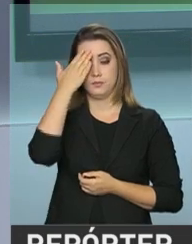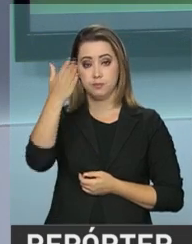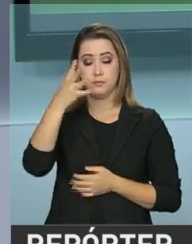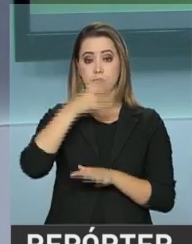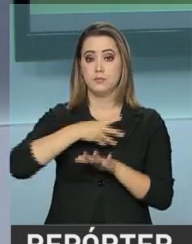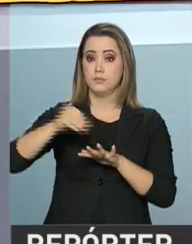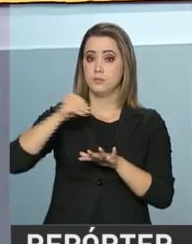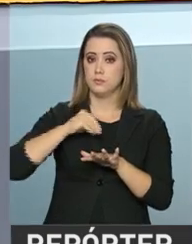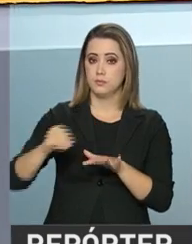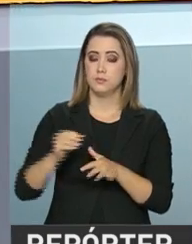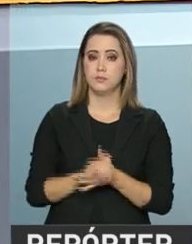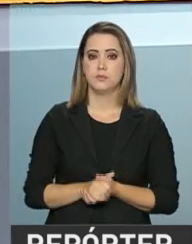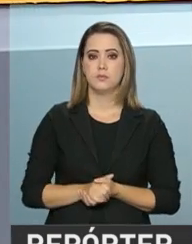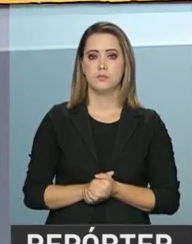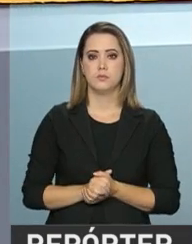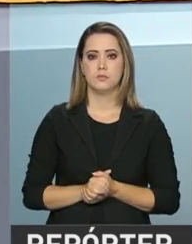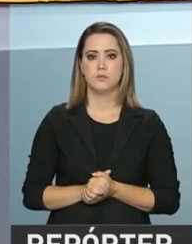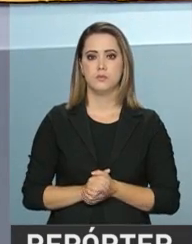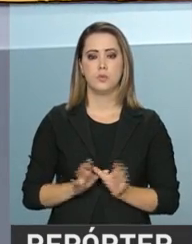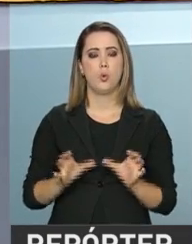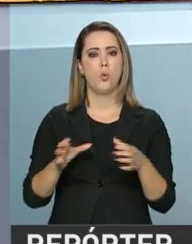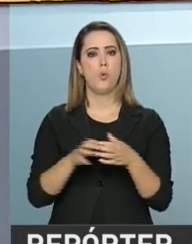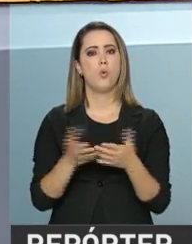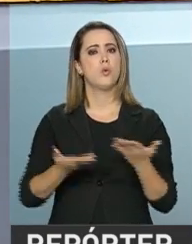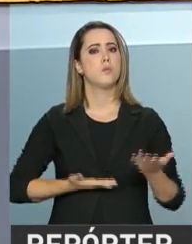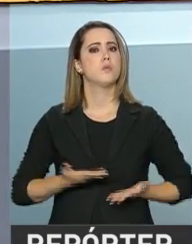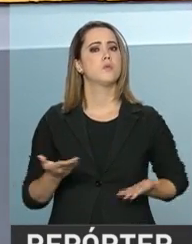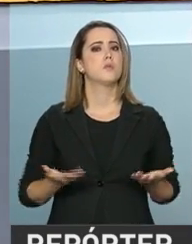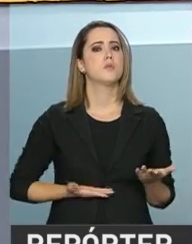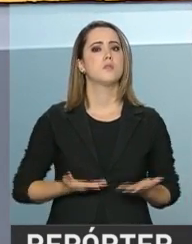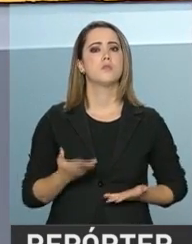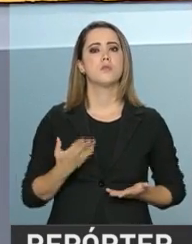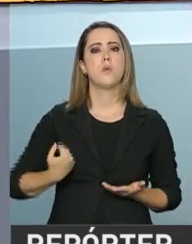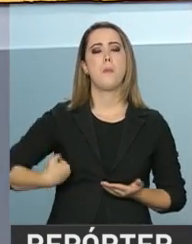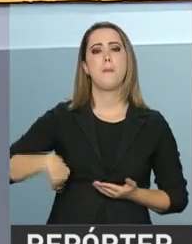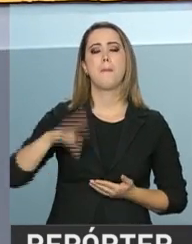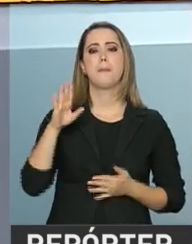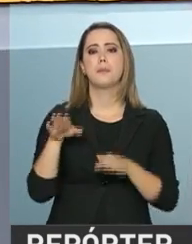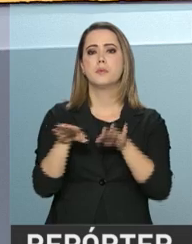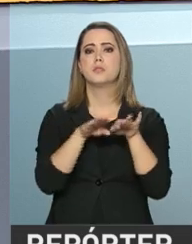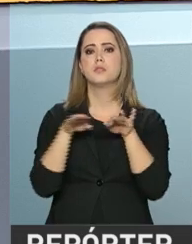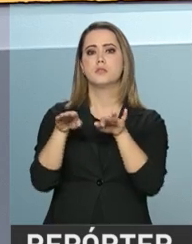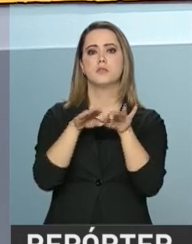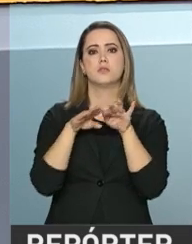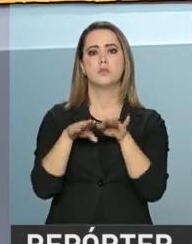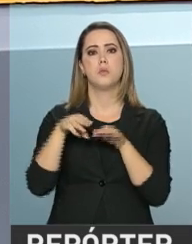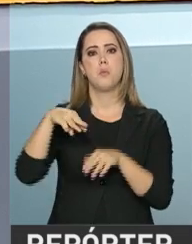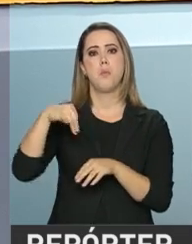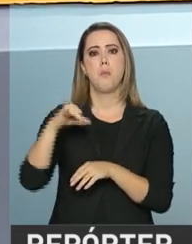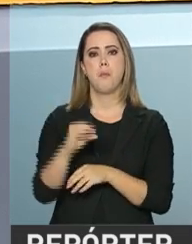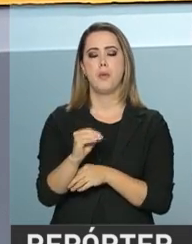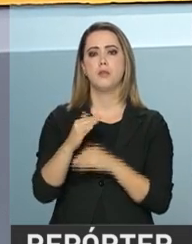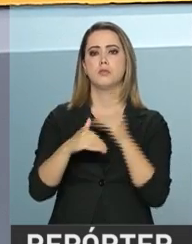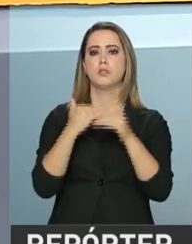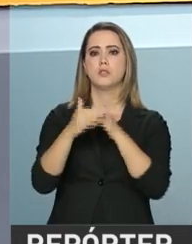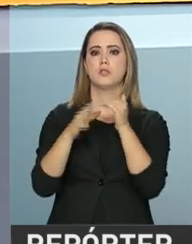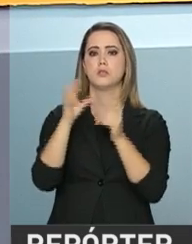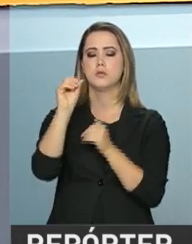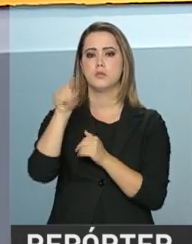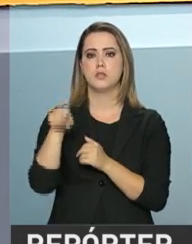pelas informações. O setor de serviços no país registrou estabilidade em maio, com um crescimento